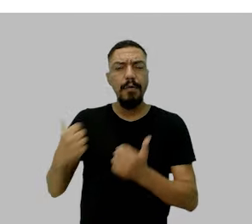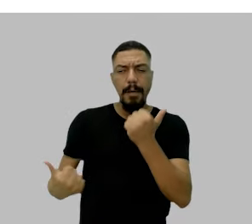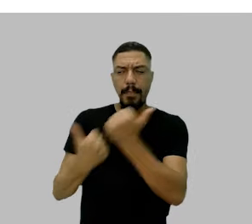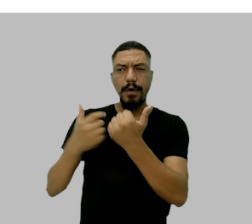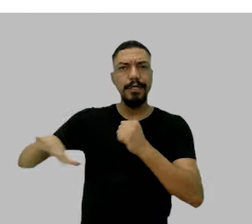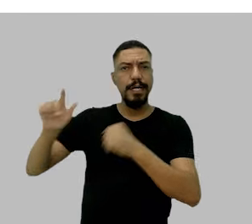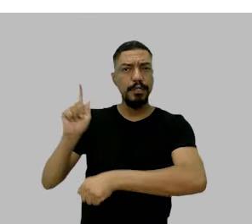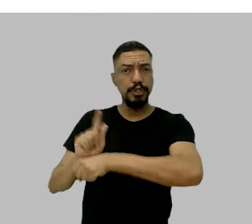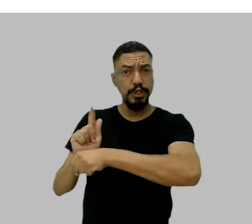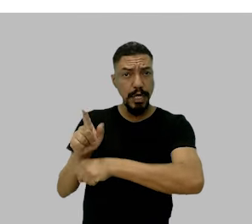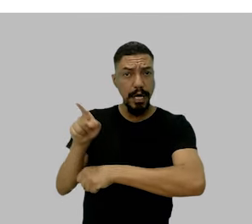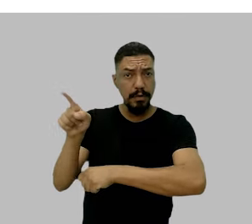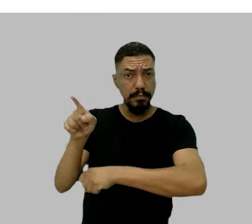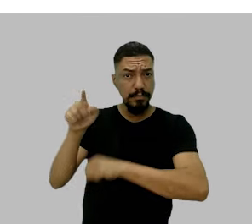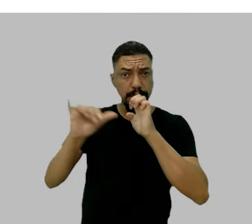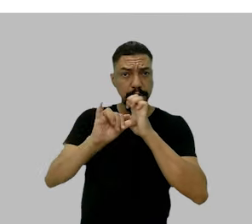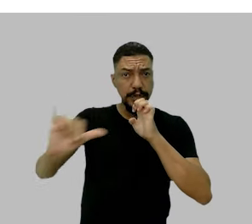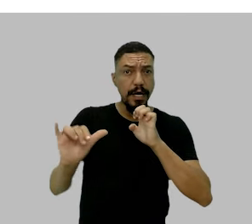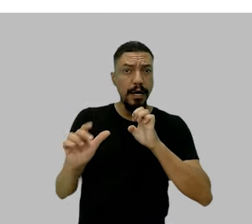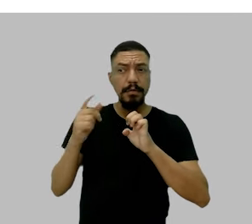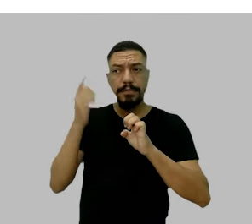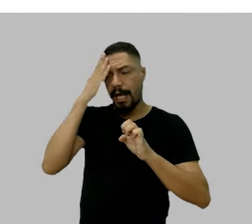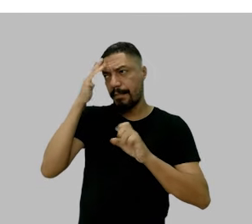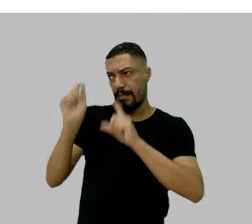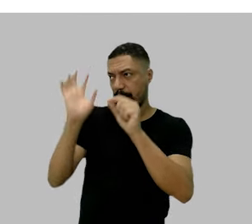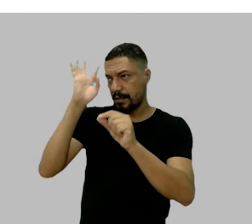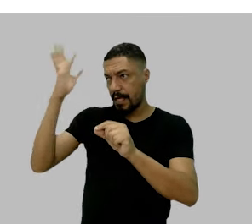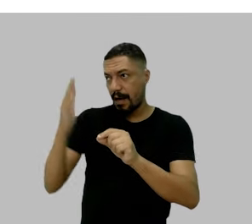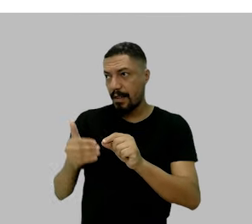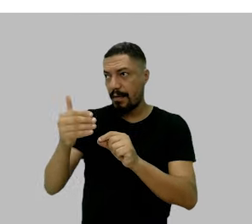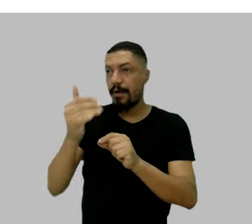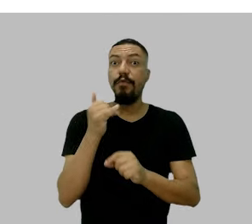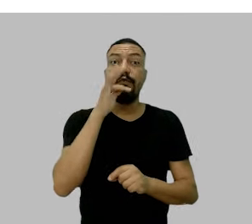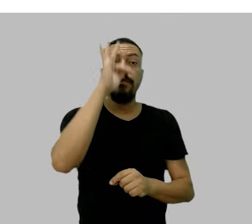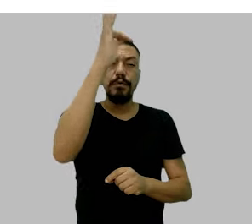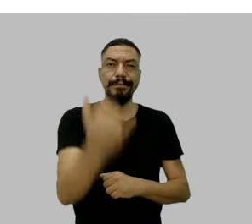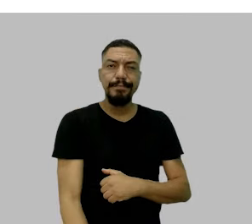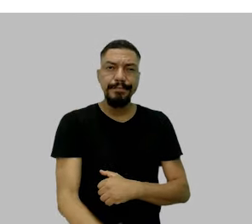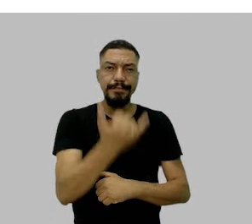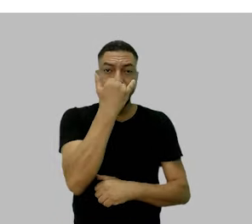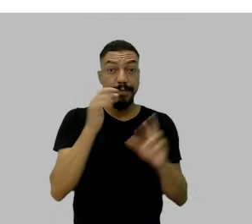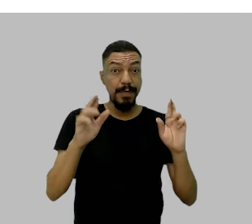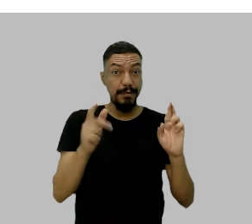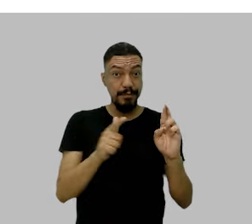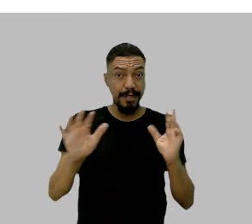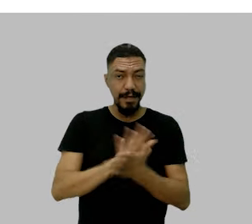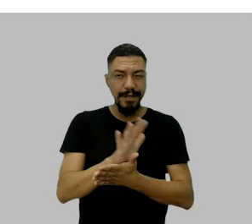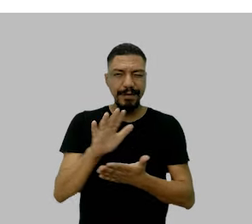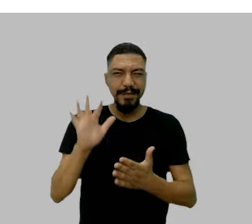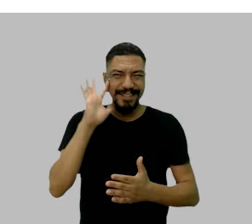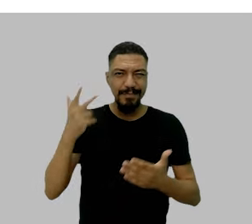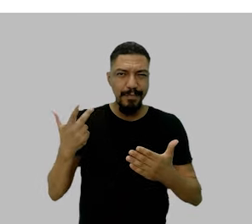daquele edital, do que aconteceu, e aí, se lá na frente espero que não aconteça, mas deu um problema, você tem